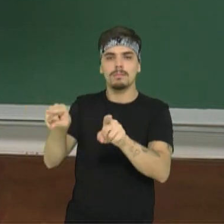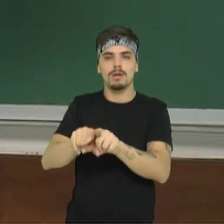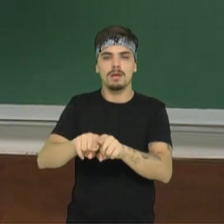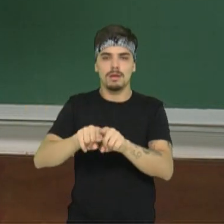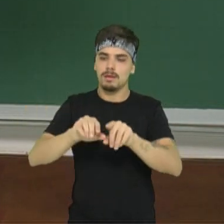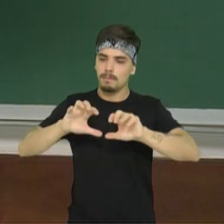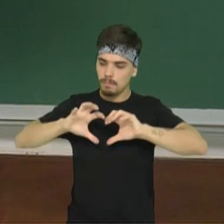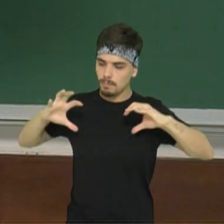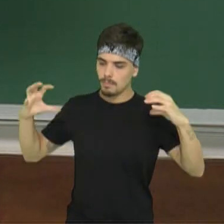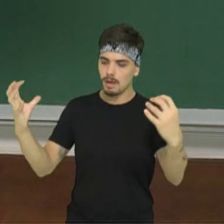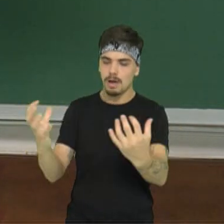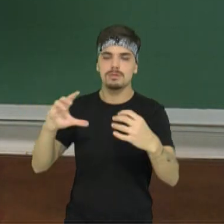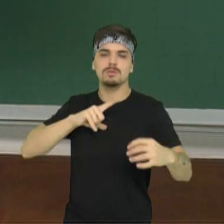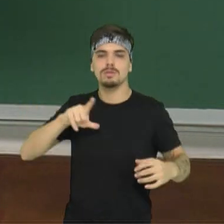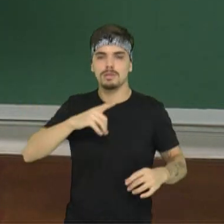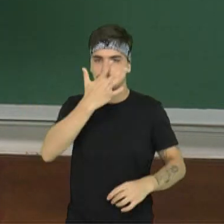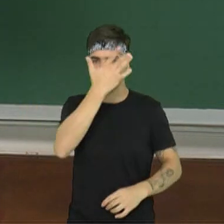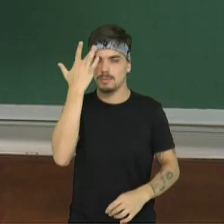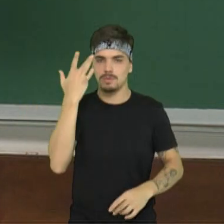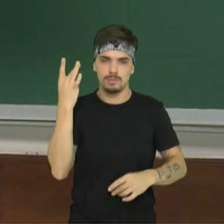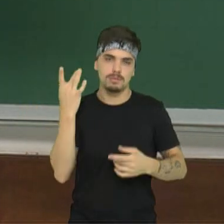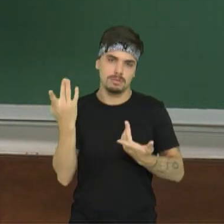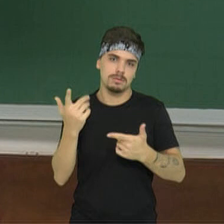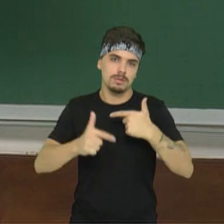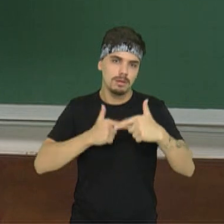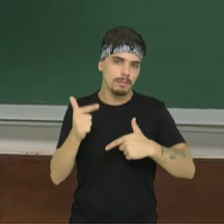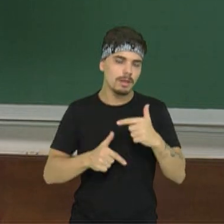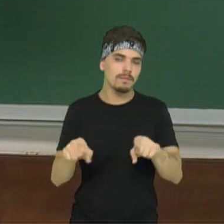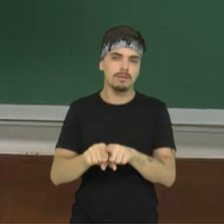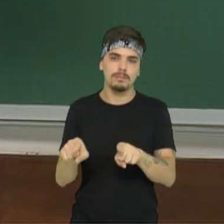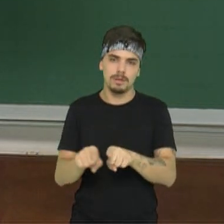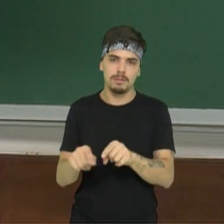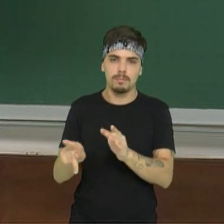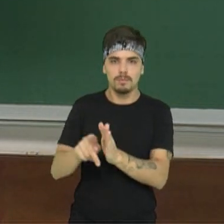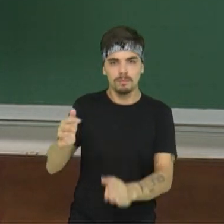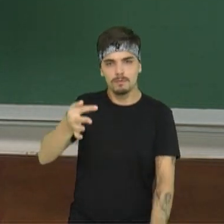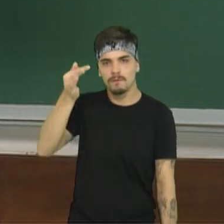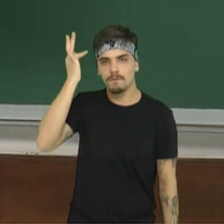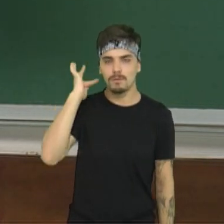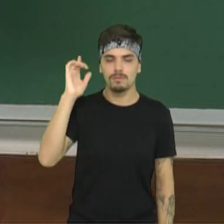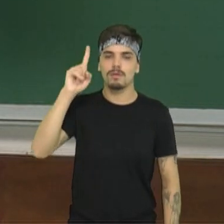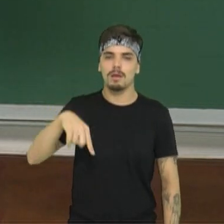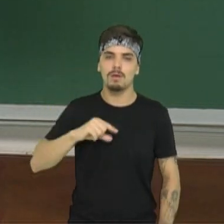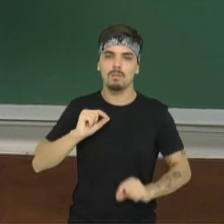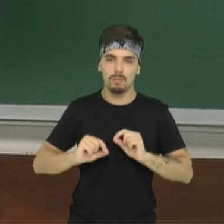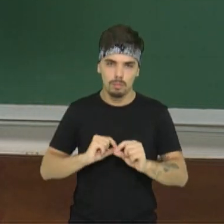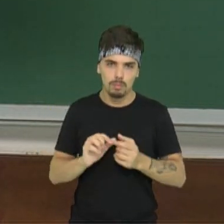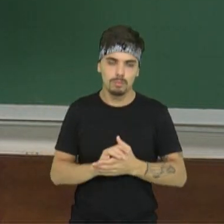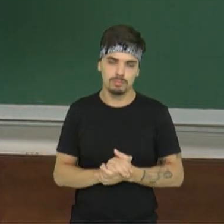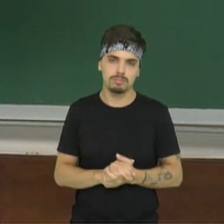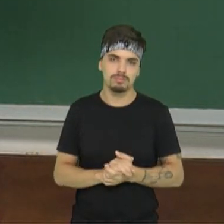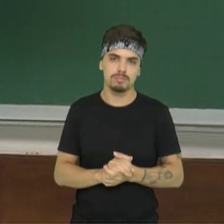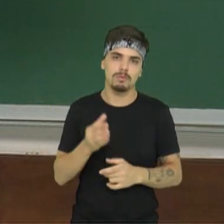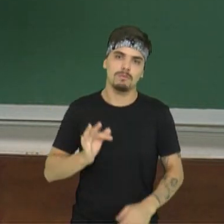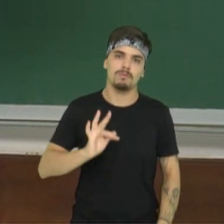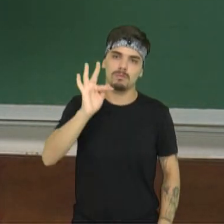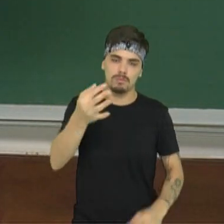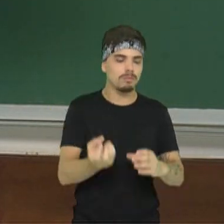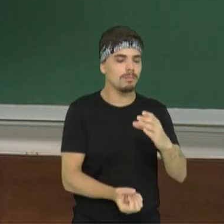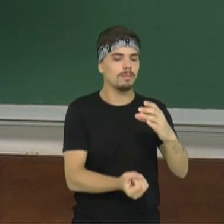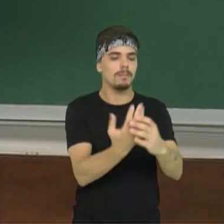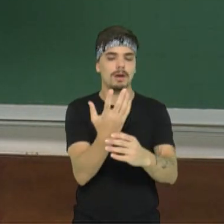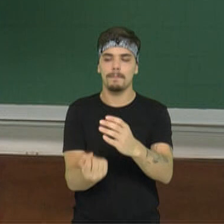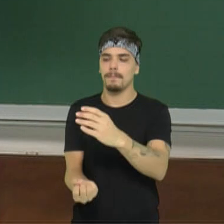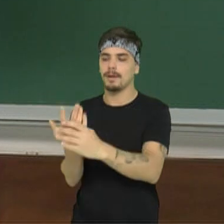redor ficavam as pessoas que prestavam serviço aos senhores feudais, né? E daí foram futuramente surgindo as cidades,